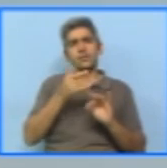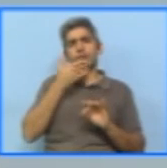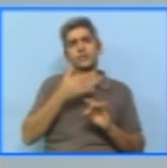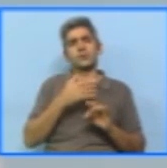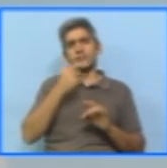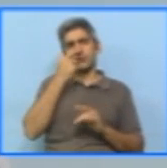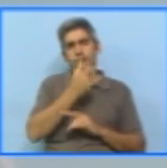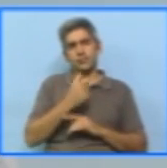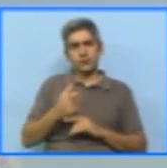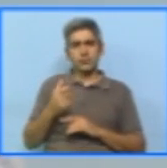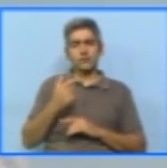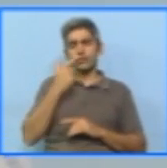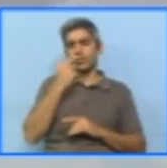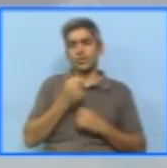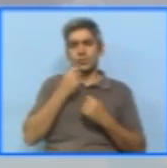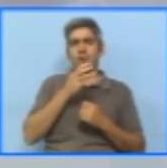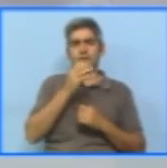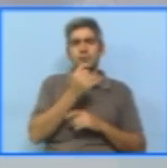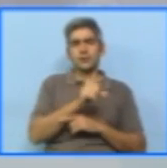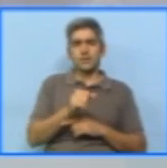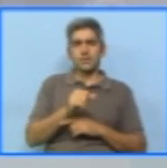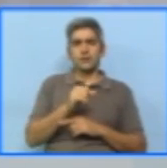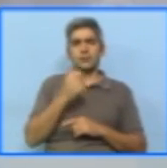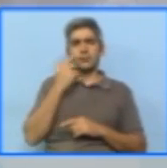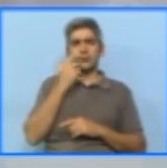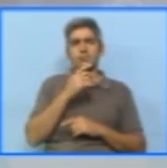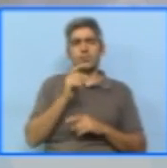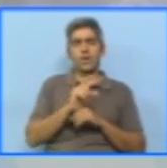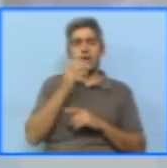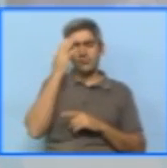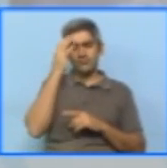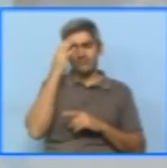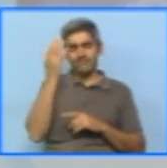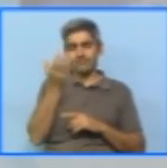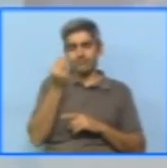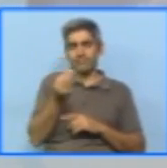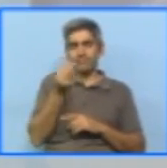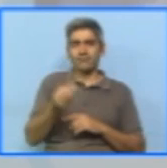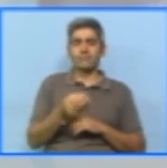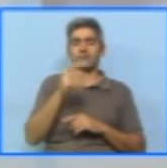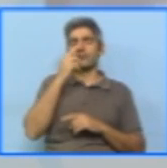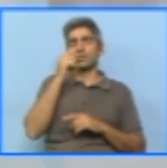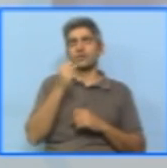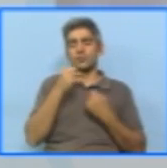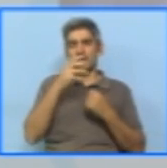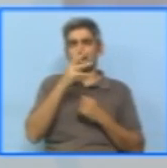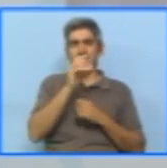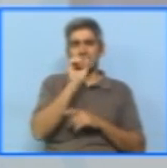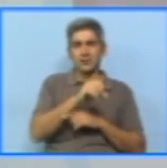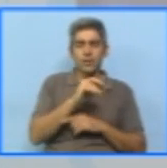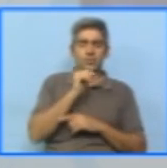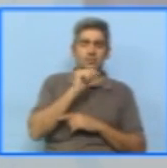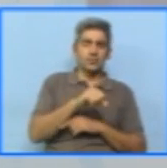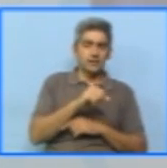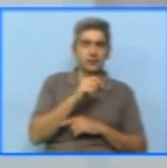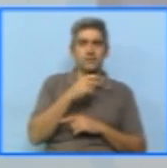Uma pessoa que não é capaz de dizer não revela uma grande imaturidade. Uma pessoa que não é capaz de dizer sim a um projeto ou diz sim a um